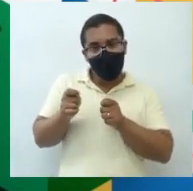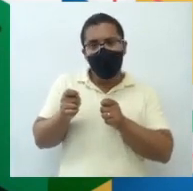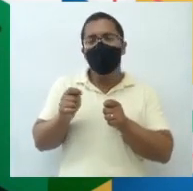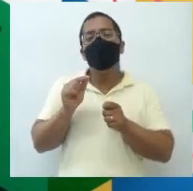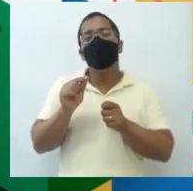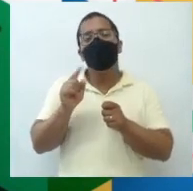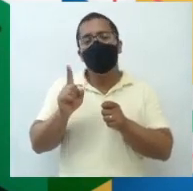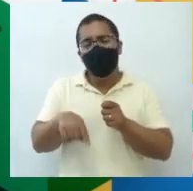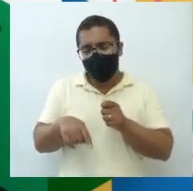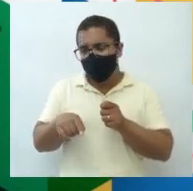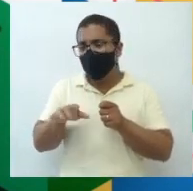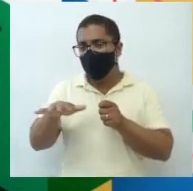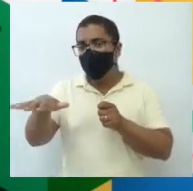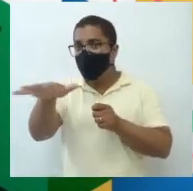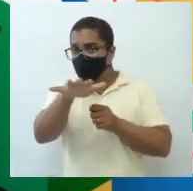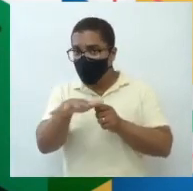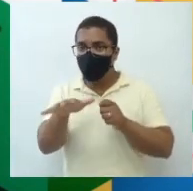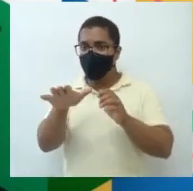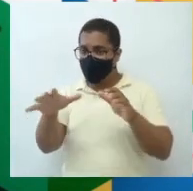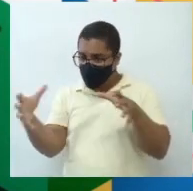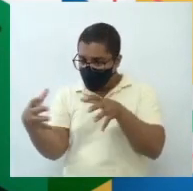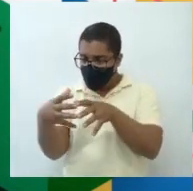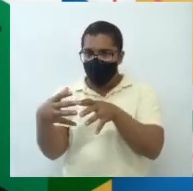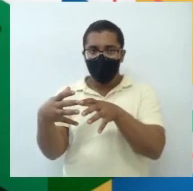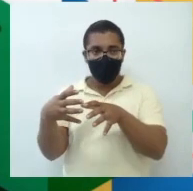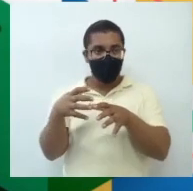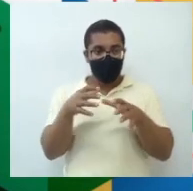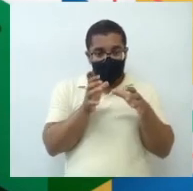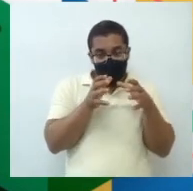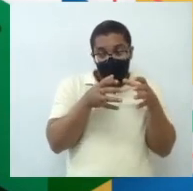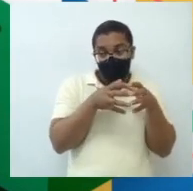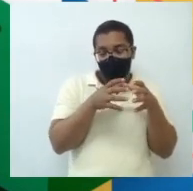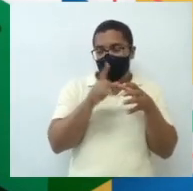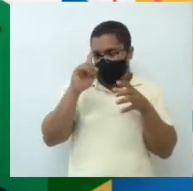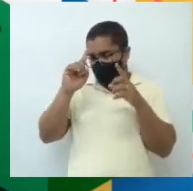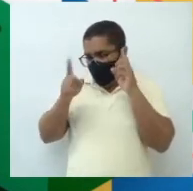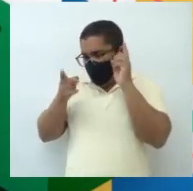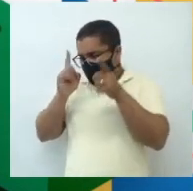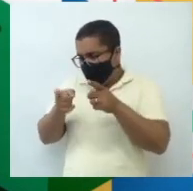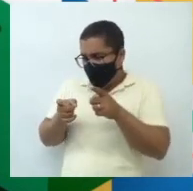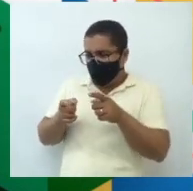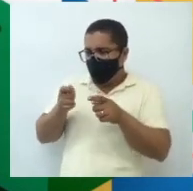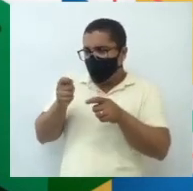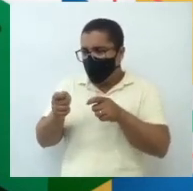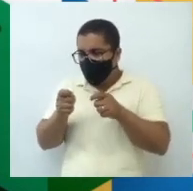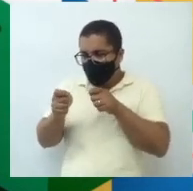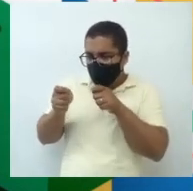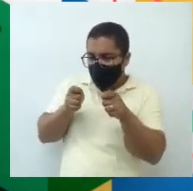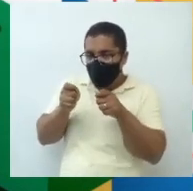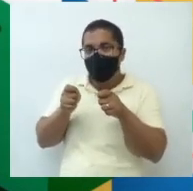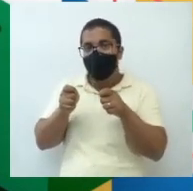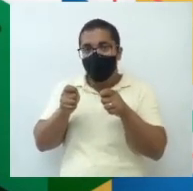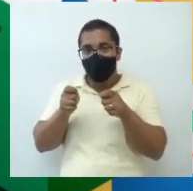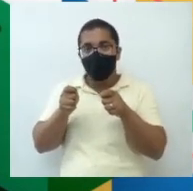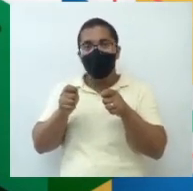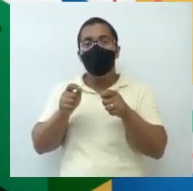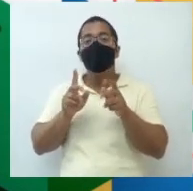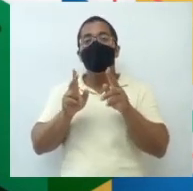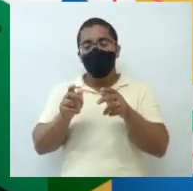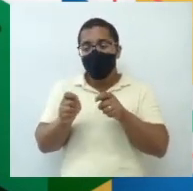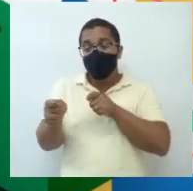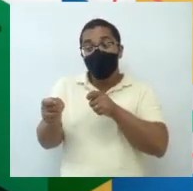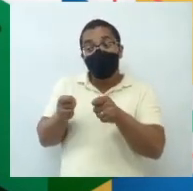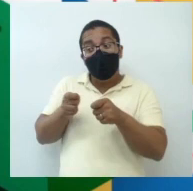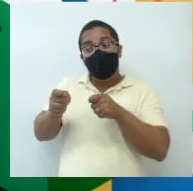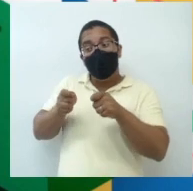teria sobre aqueles que eles dominam e para que isso não pudesse ser algo forte